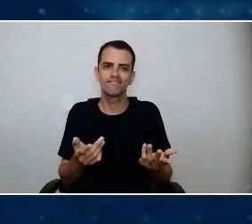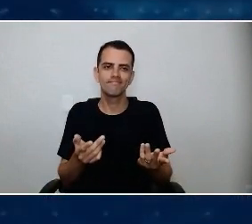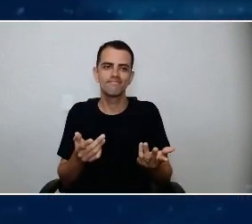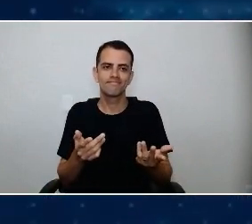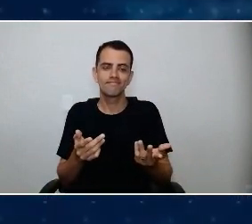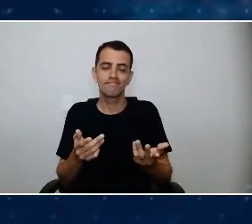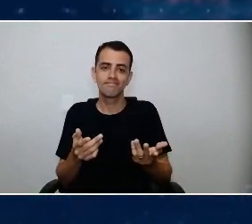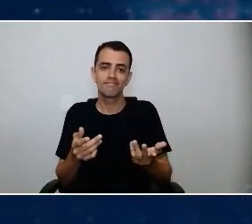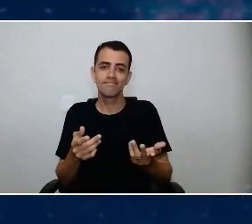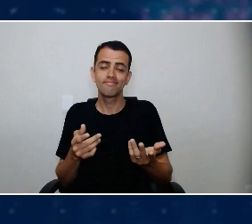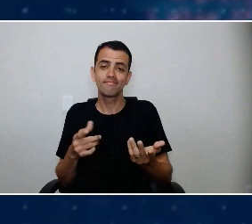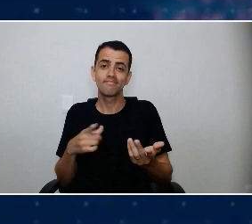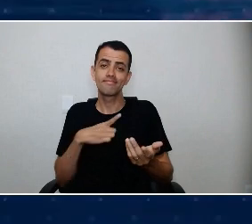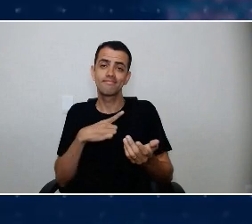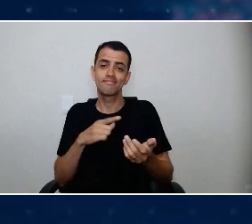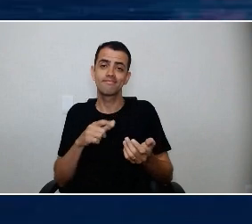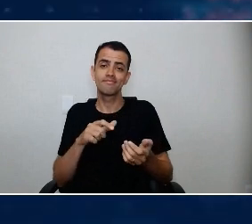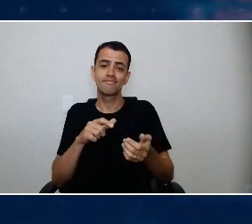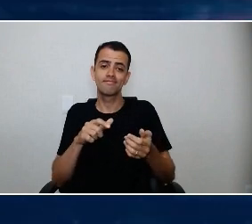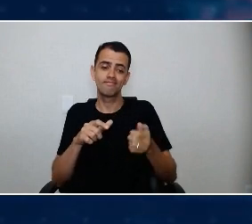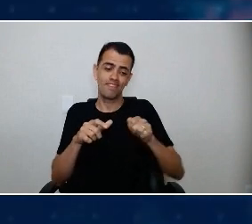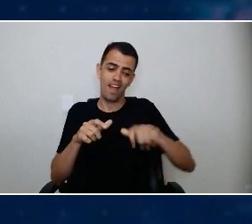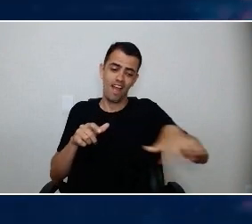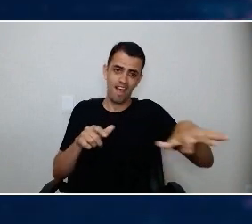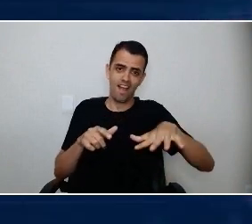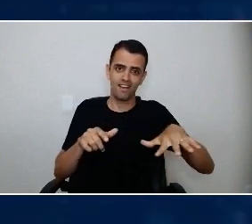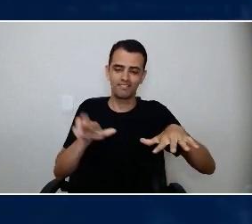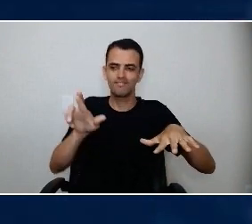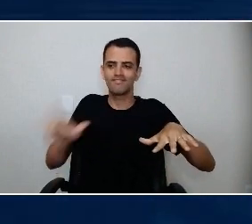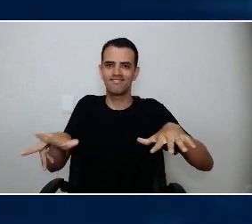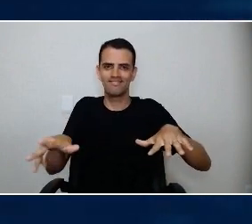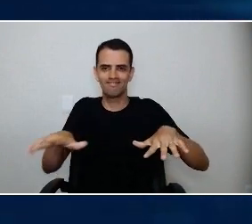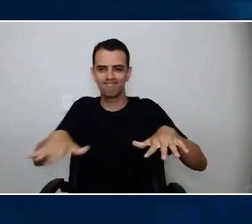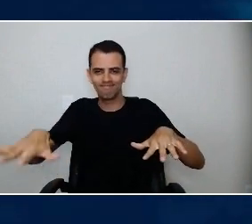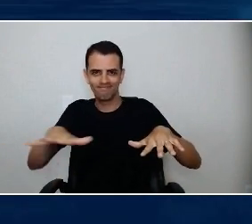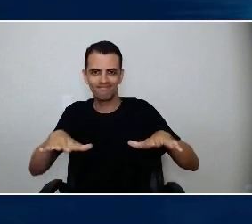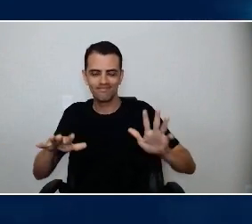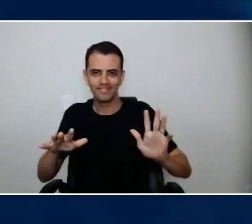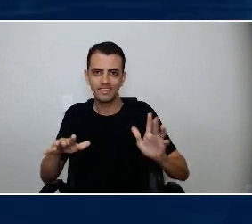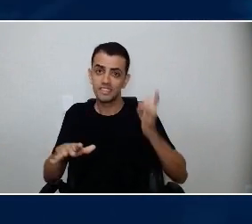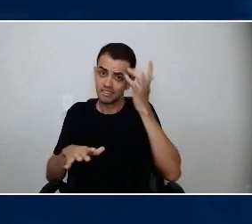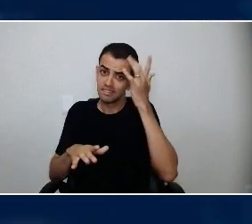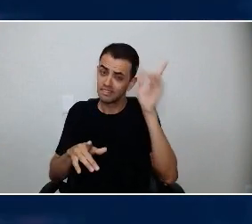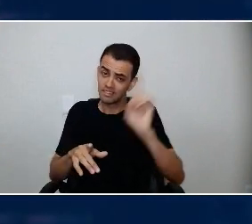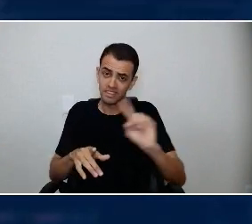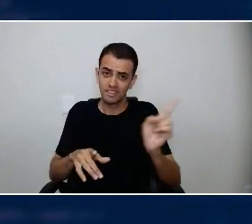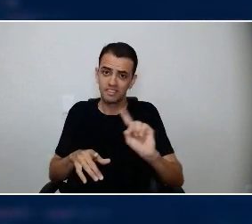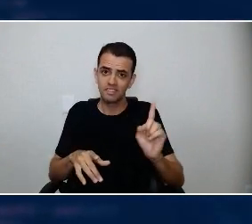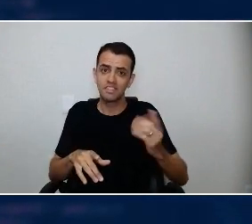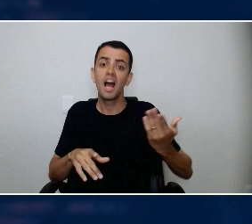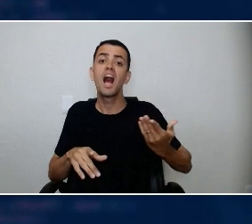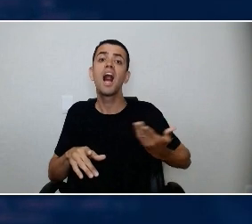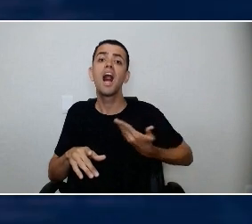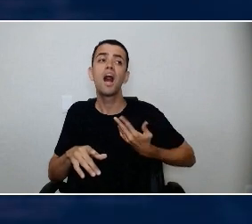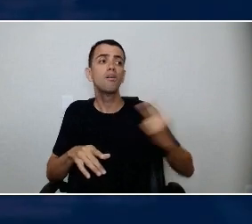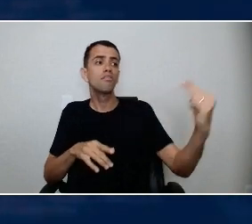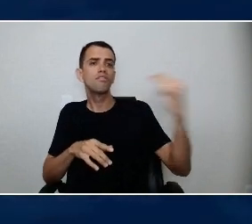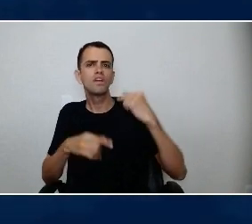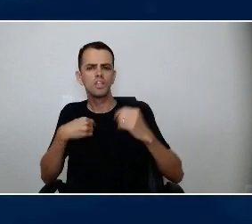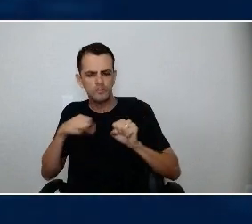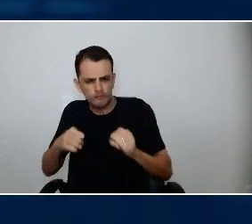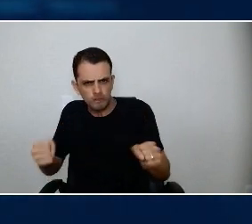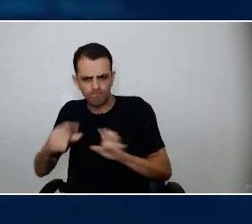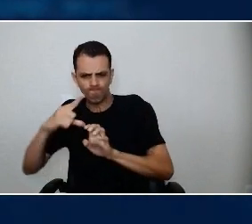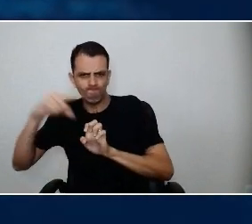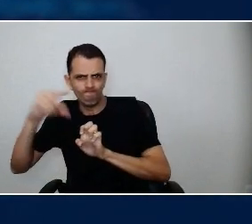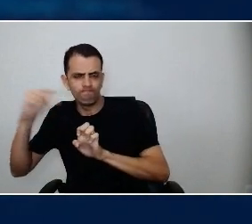outro esse outro ciclo social e não era fácil como é que meus amigos viam ser minha jornada empreendedora eles entendiam minhas